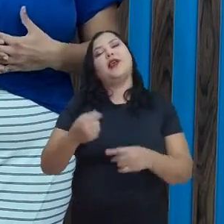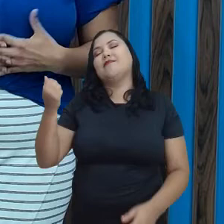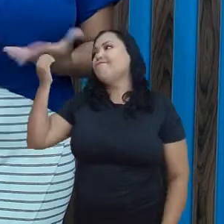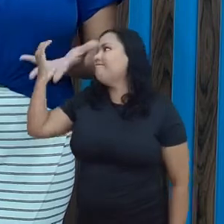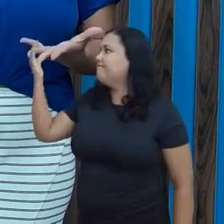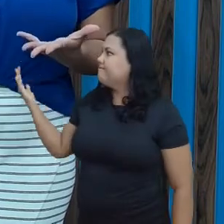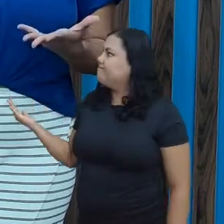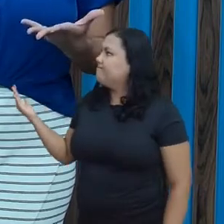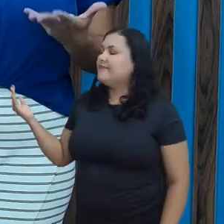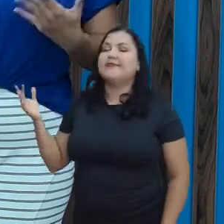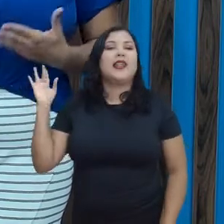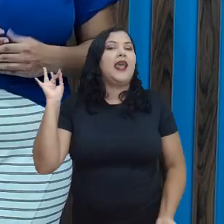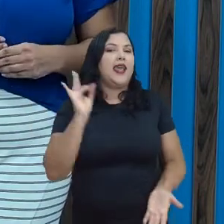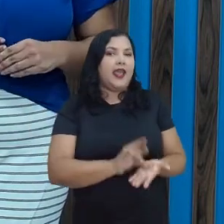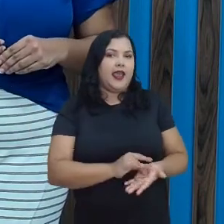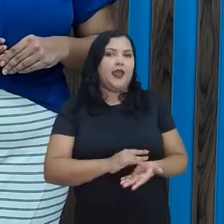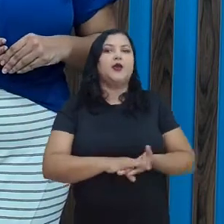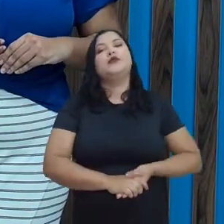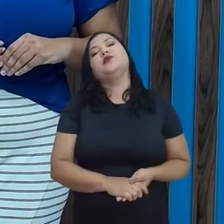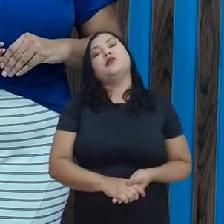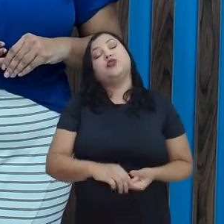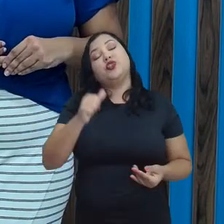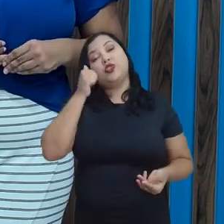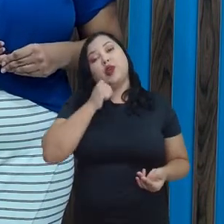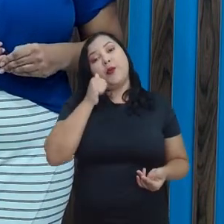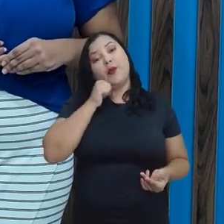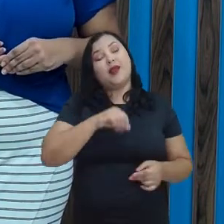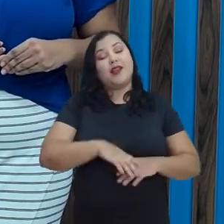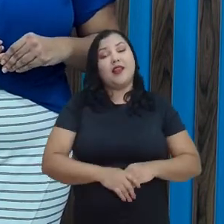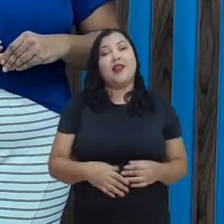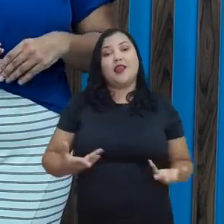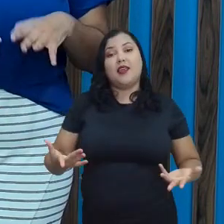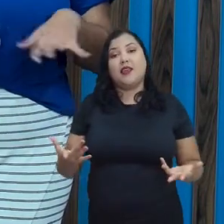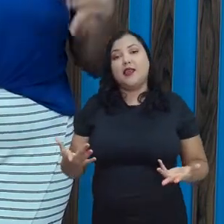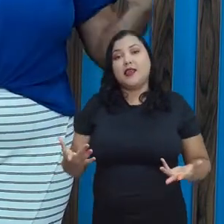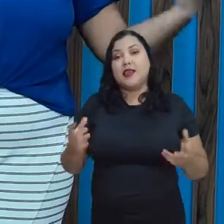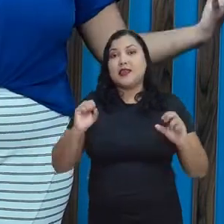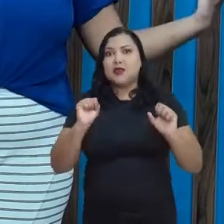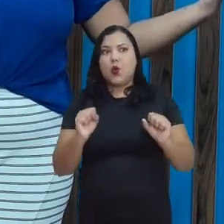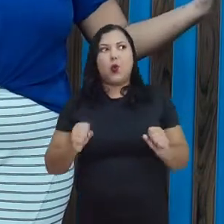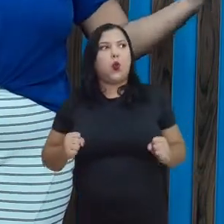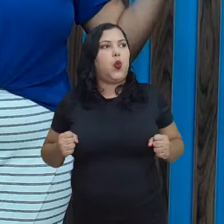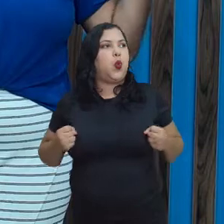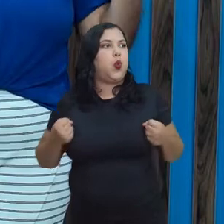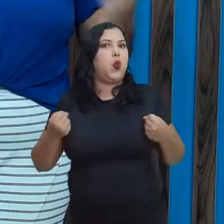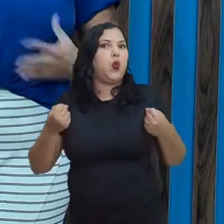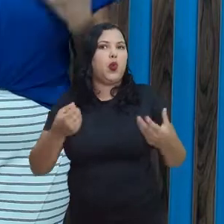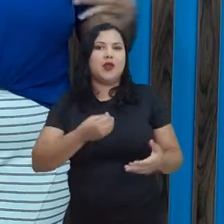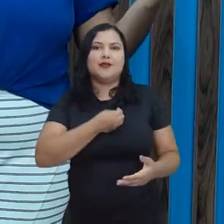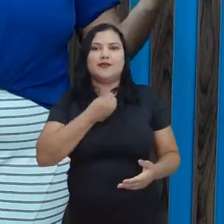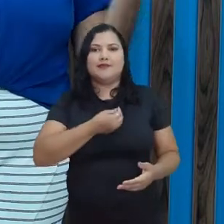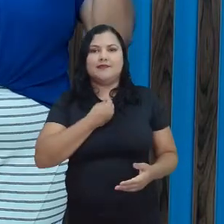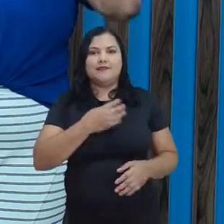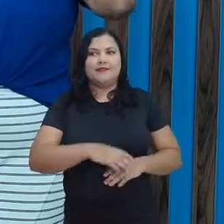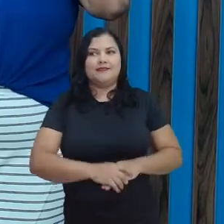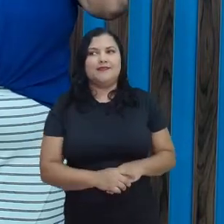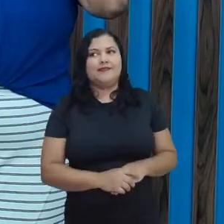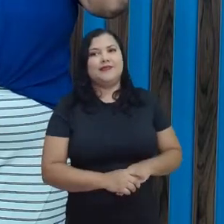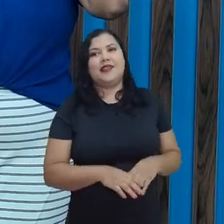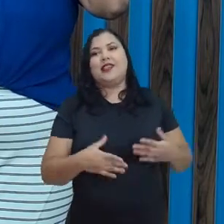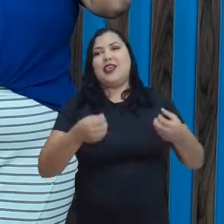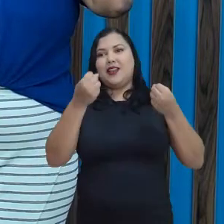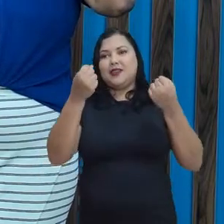relato real de uma mulher que se esforçou a vida inteira e ela diz que está sempre em falta.